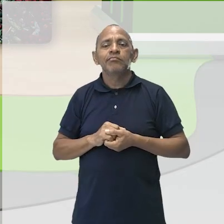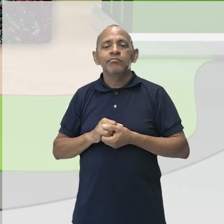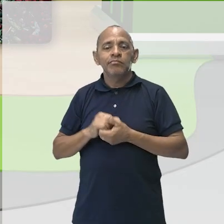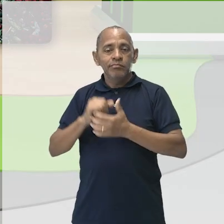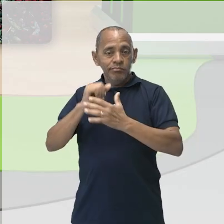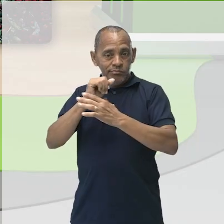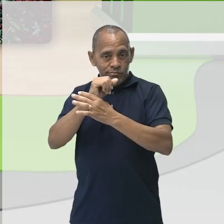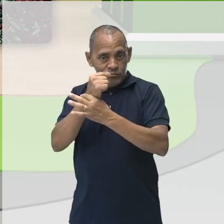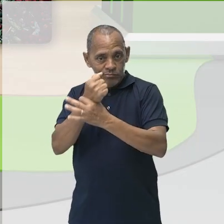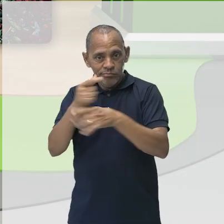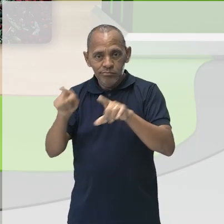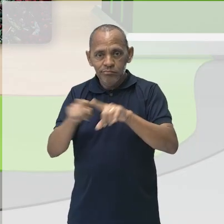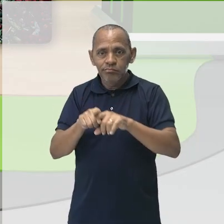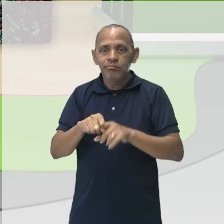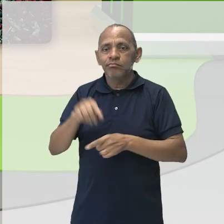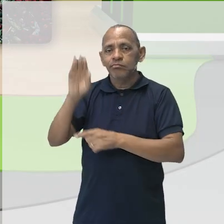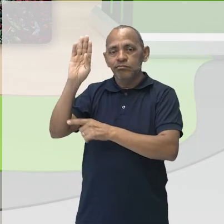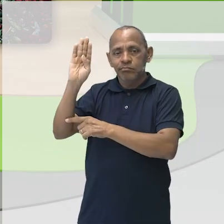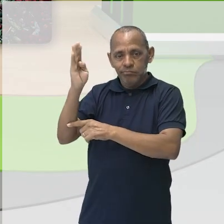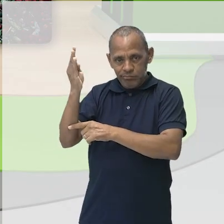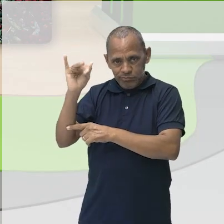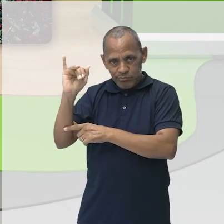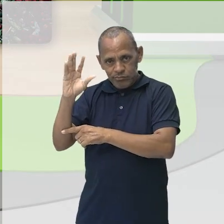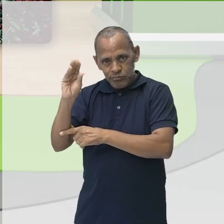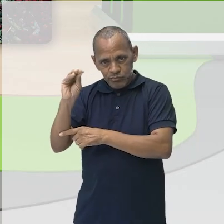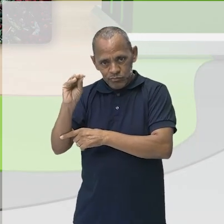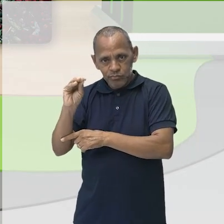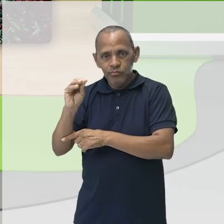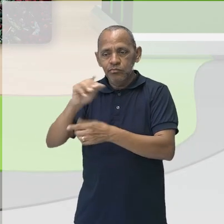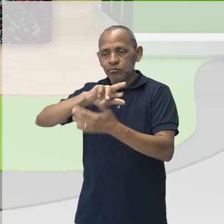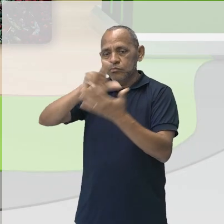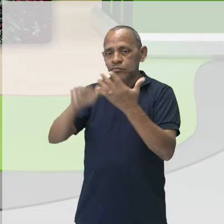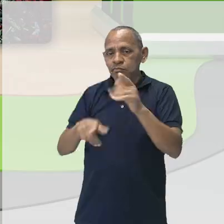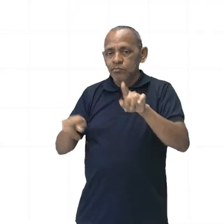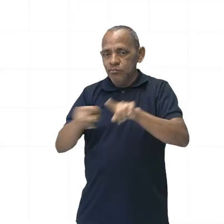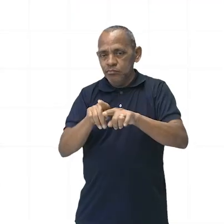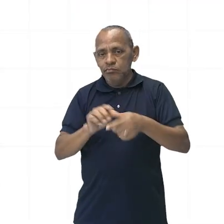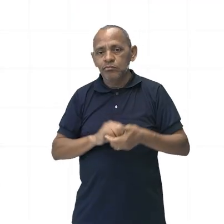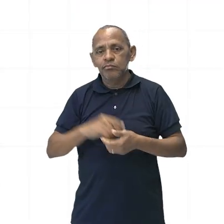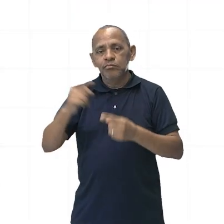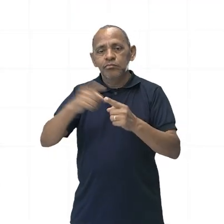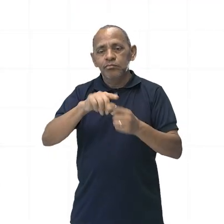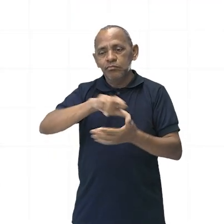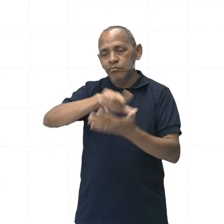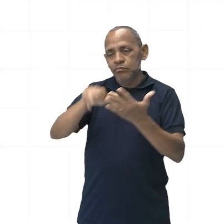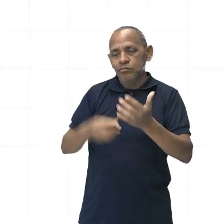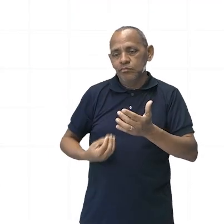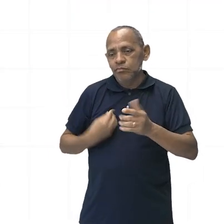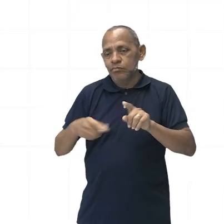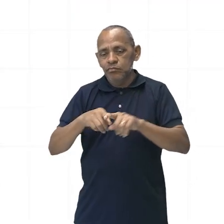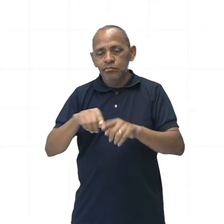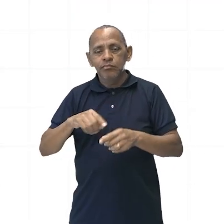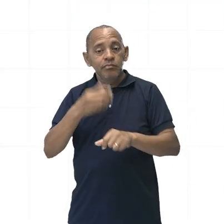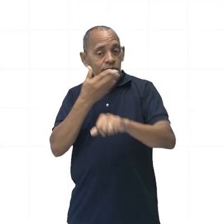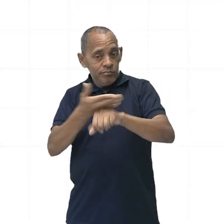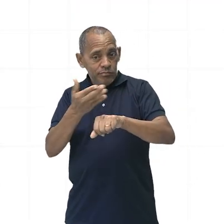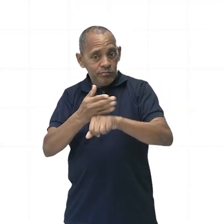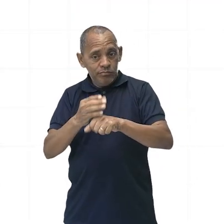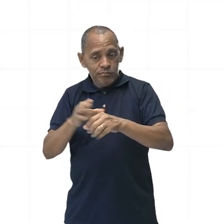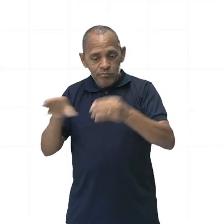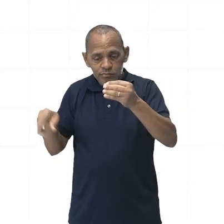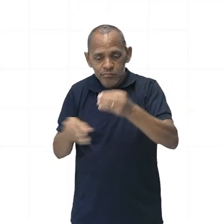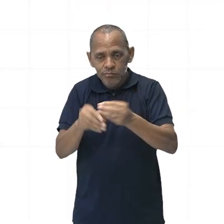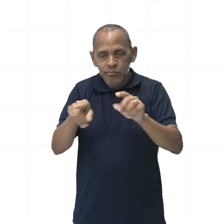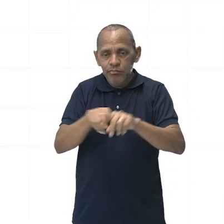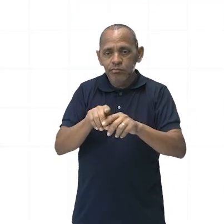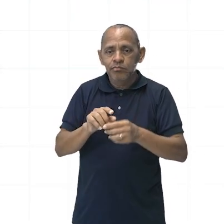na conservação da biodiversidade, que são as diversas formas de vida. Ao praticar os 5